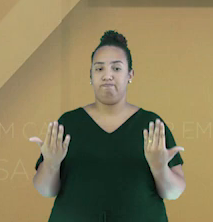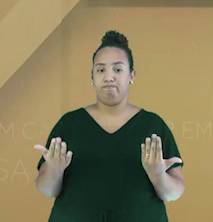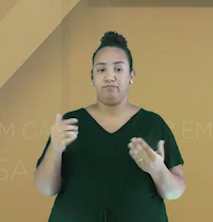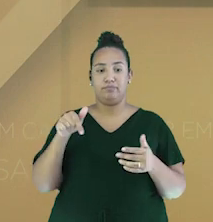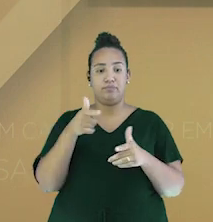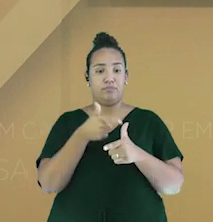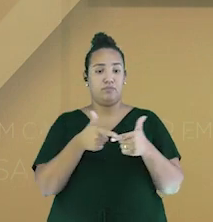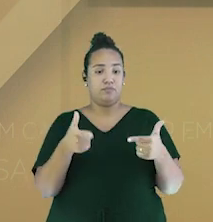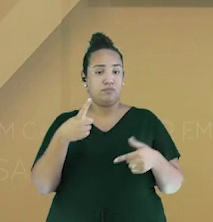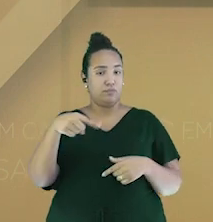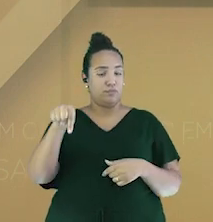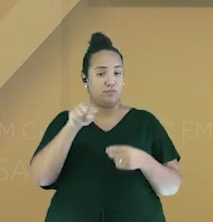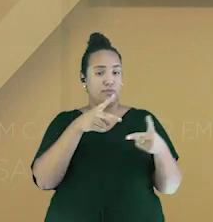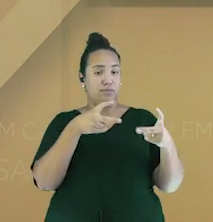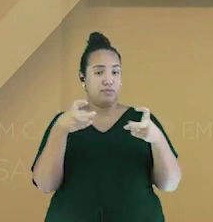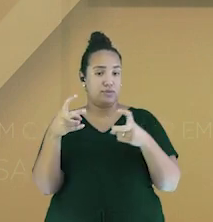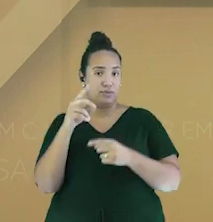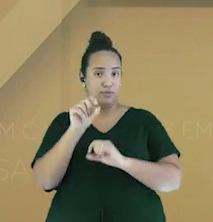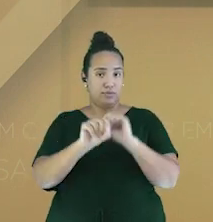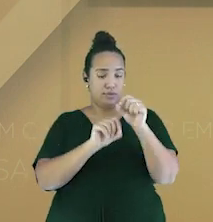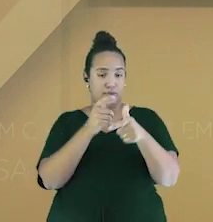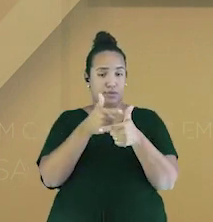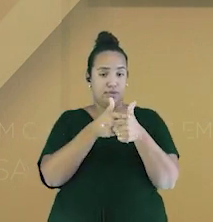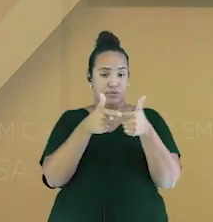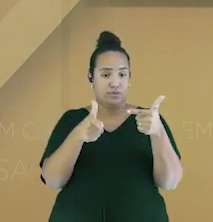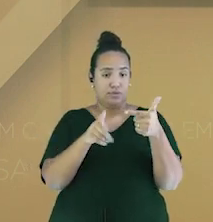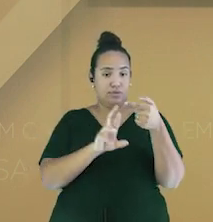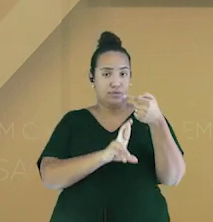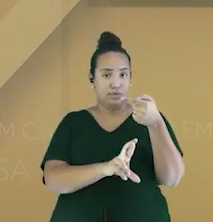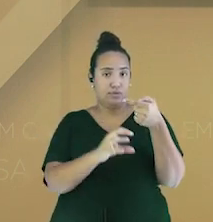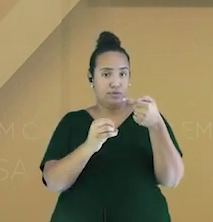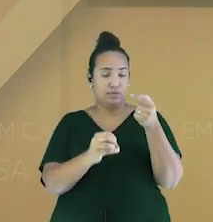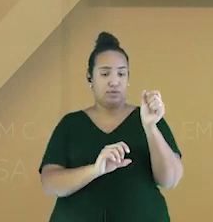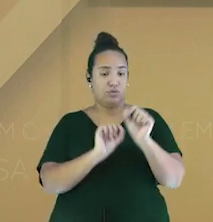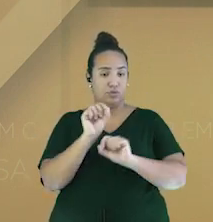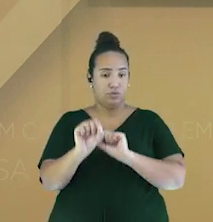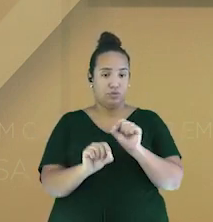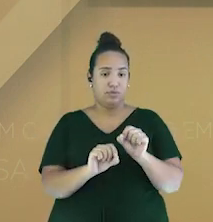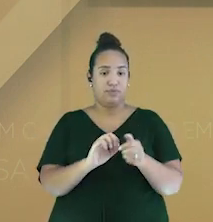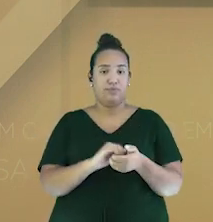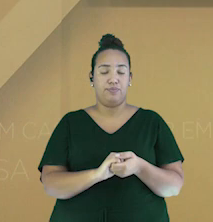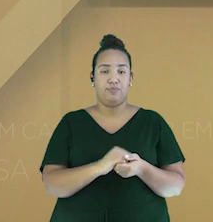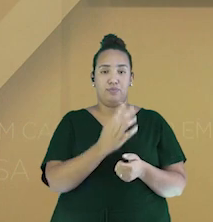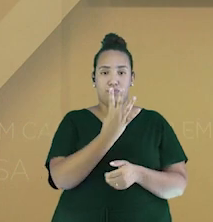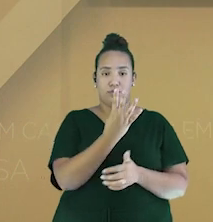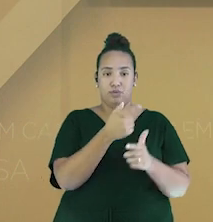Conseguimos observar que as divisões que foram exatas são 4 dividido por